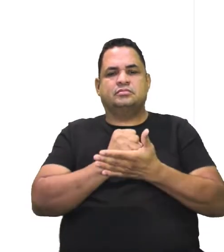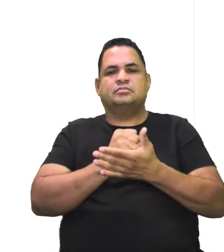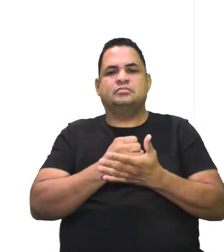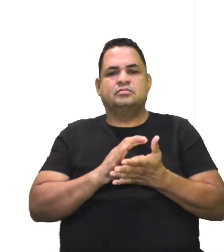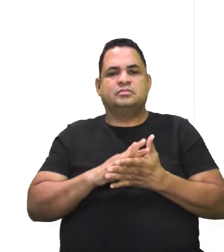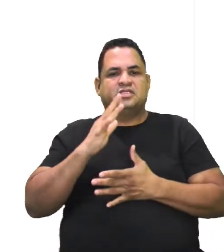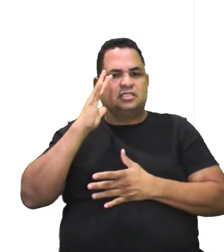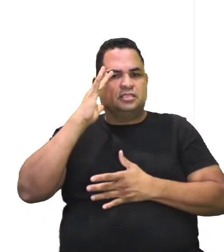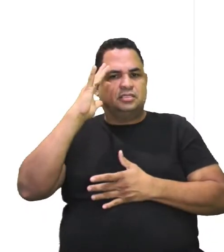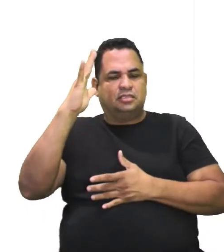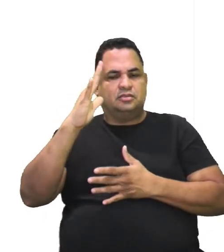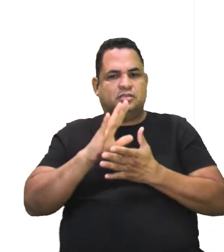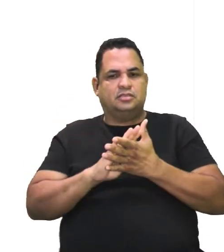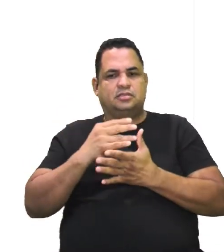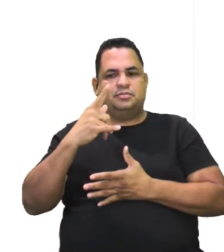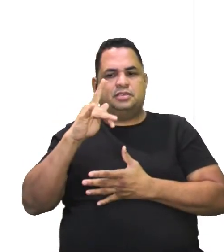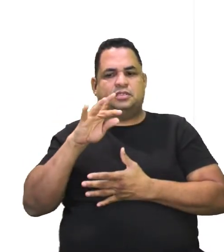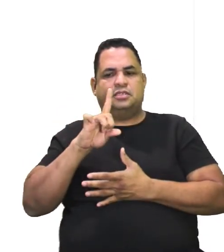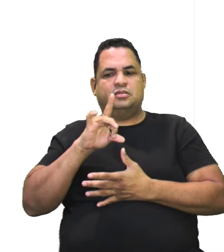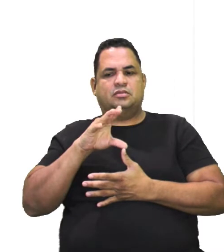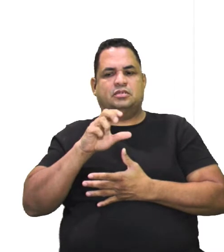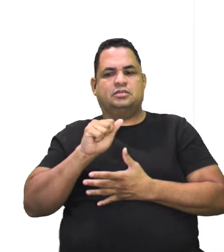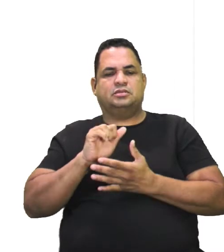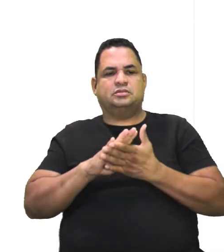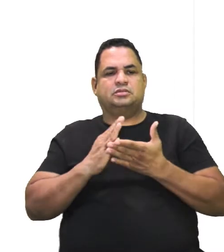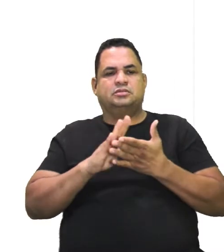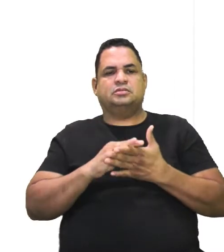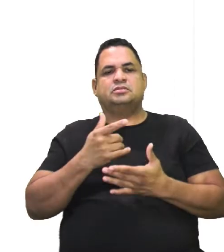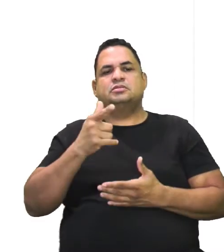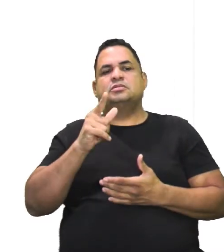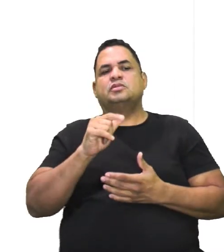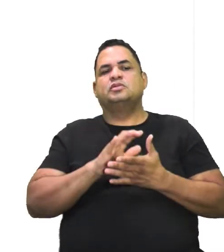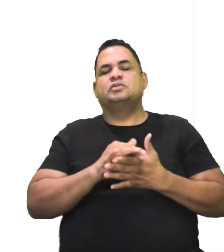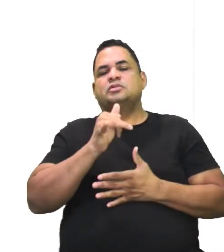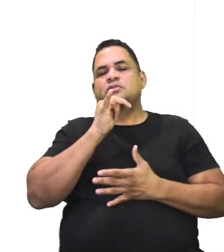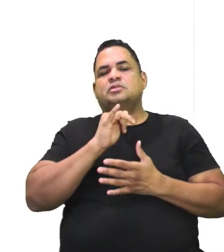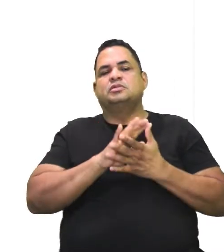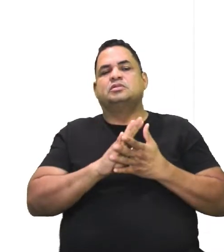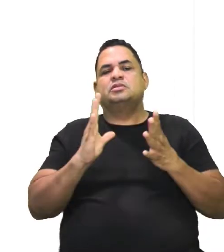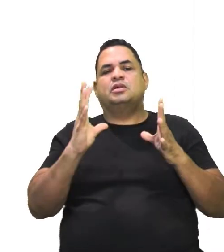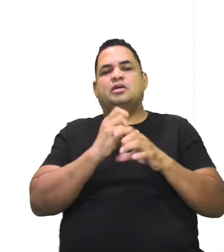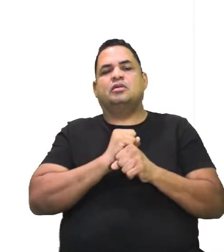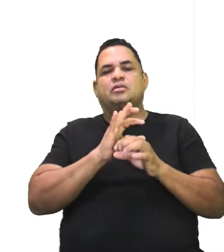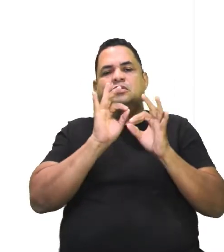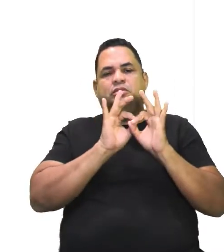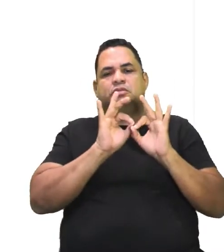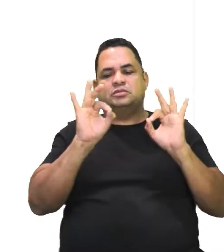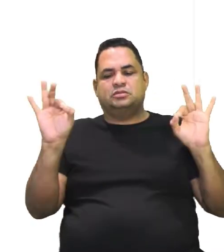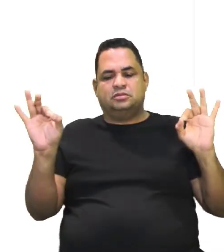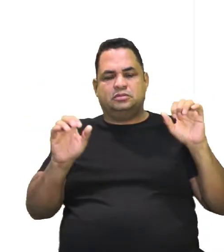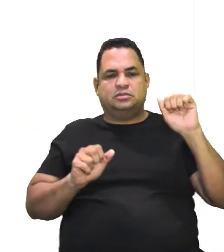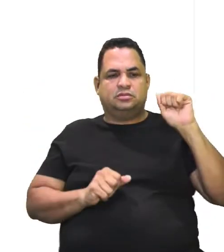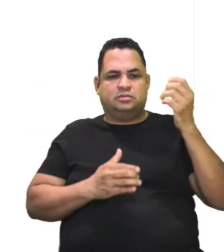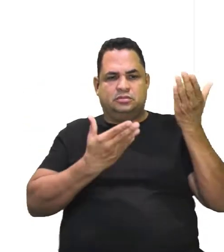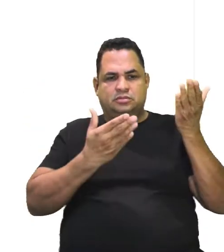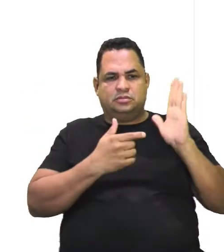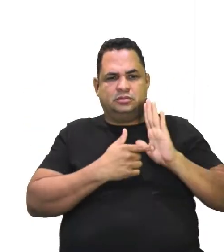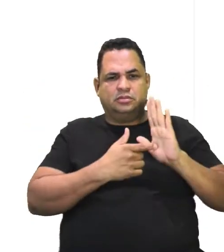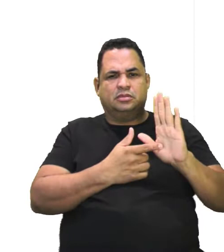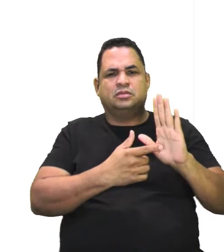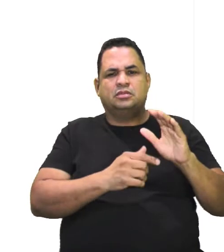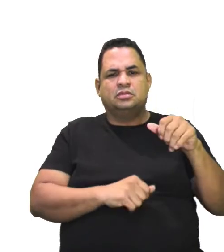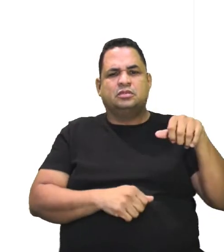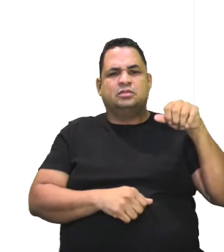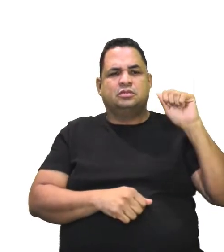de Pitágoras, né? Vamos agora a mais um exemplo. Calcule a distância entre os pontos dados na